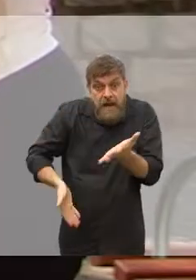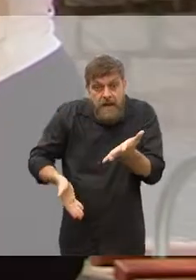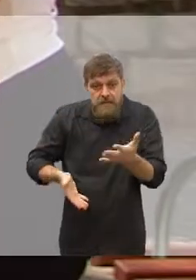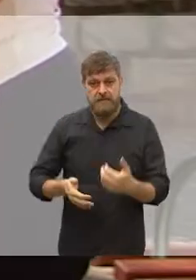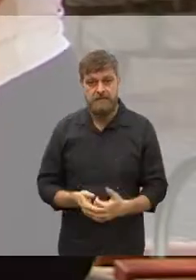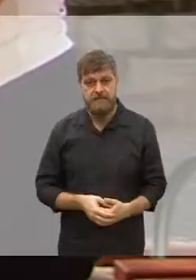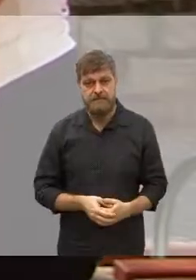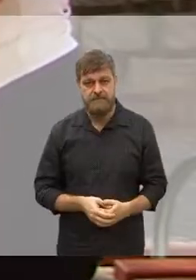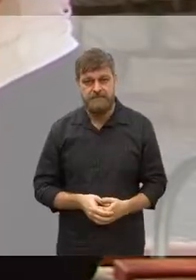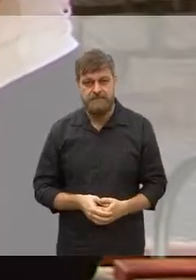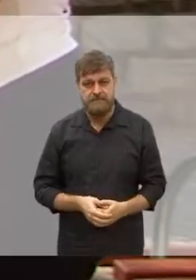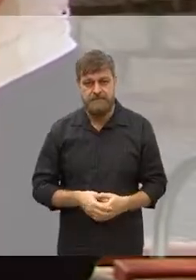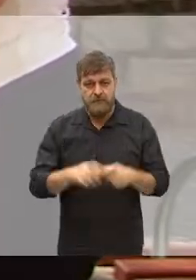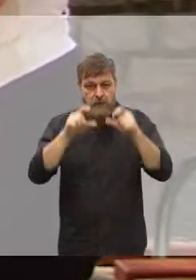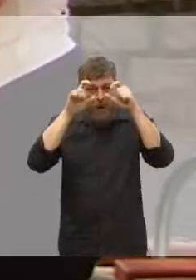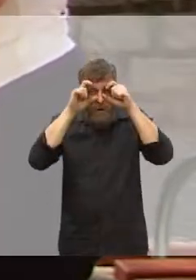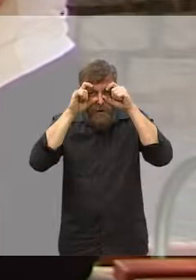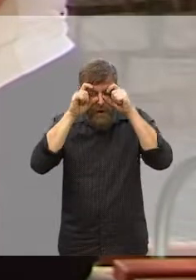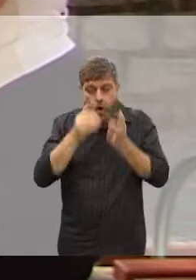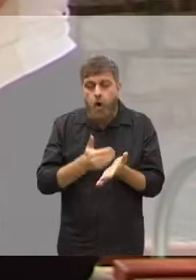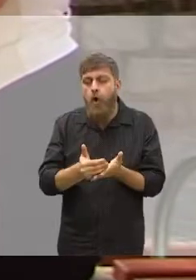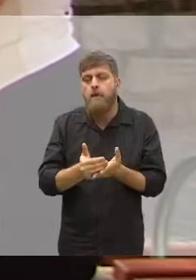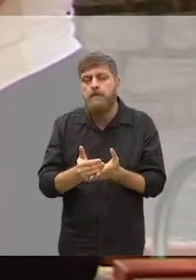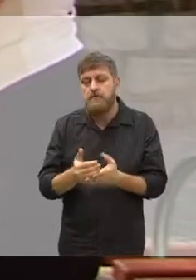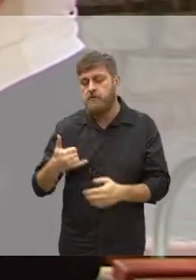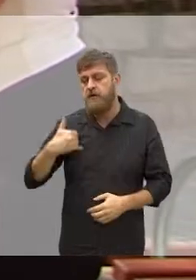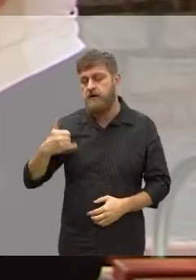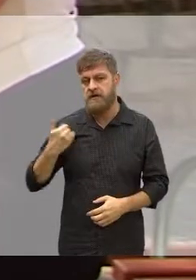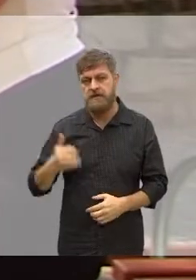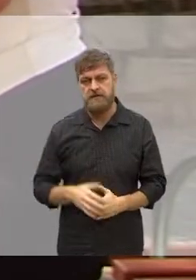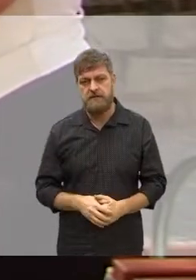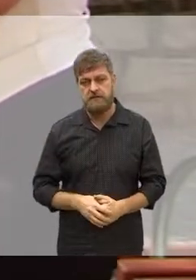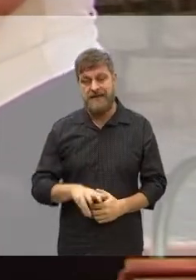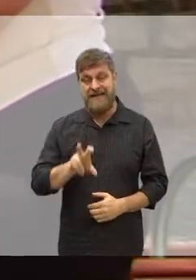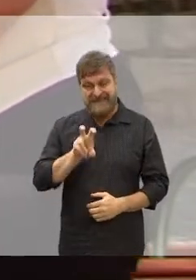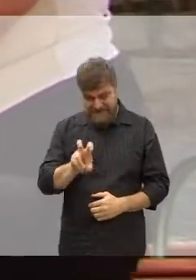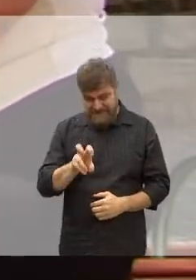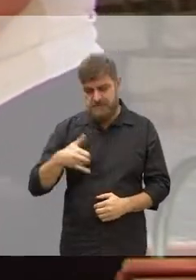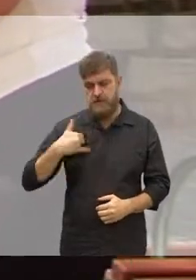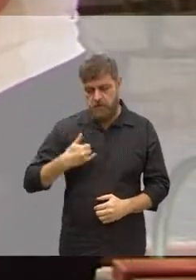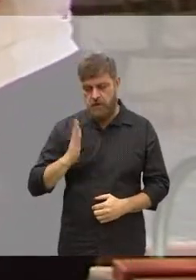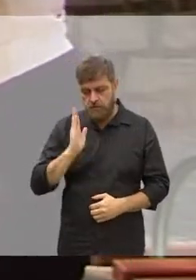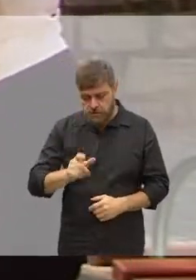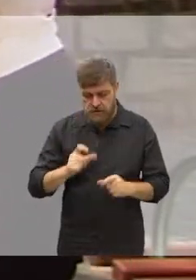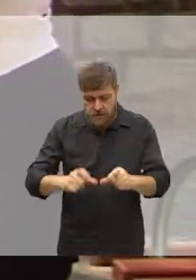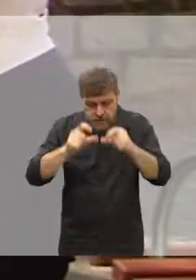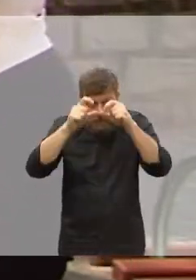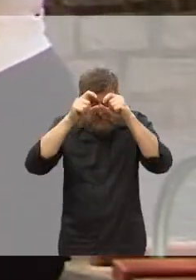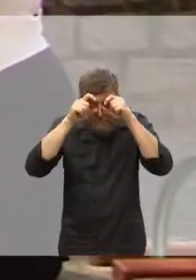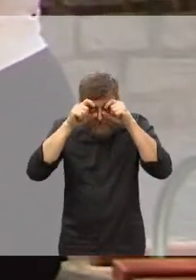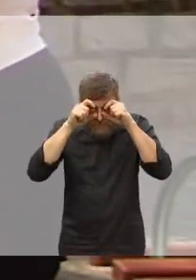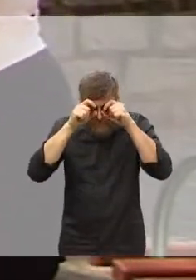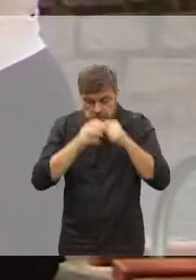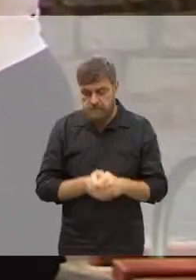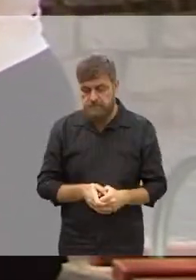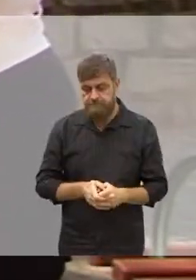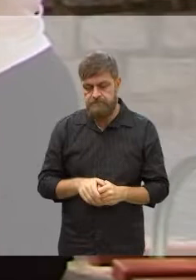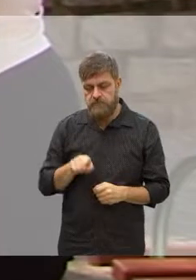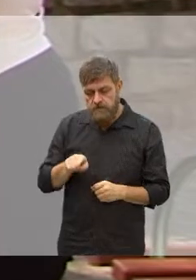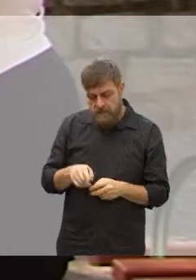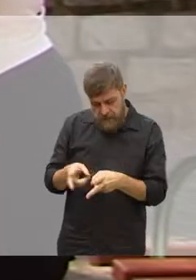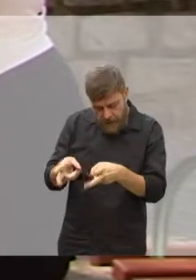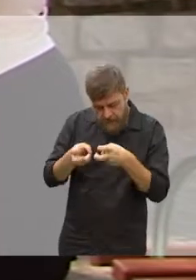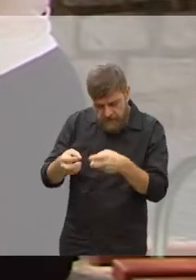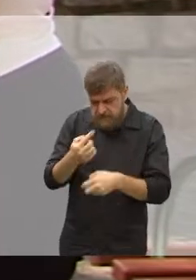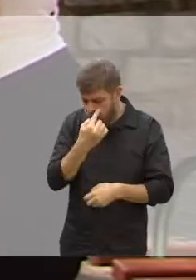Você usa óculos desde quando, Caio? 5 anos. 5 anos. Desde os 5. Você notou diferença no